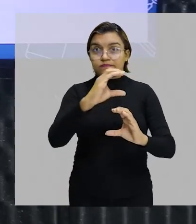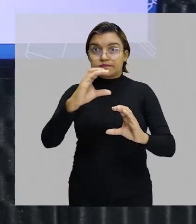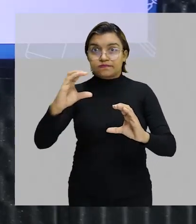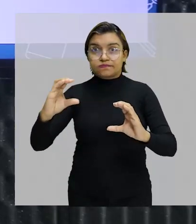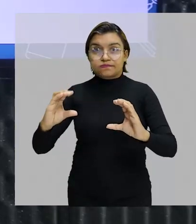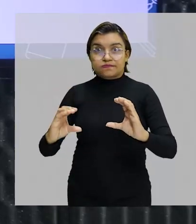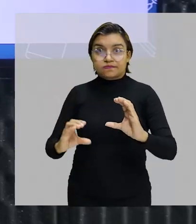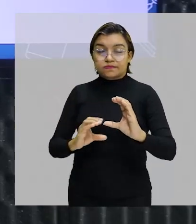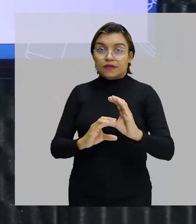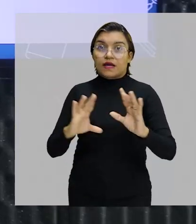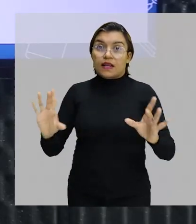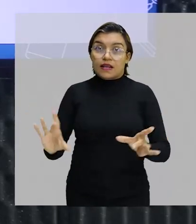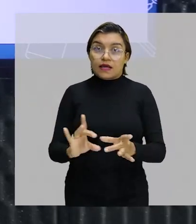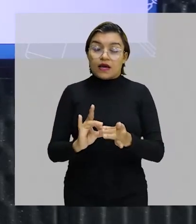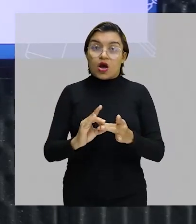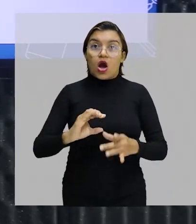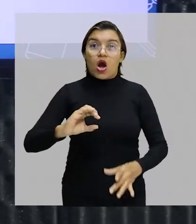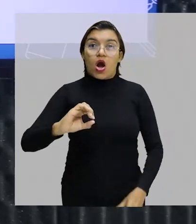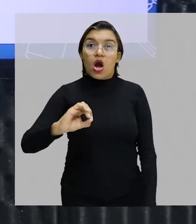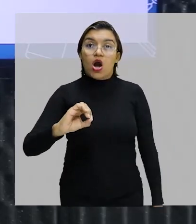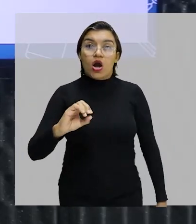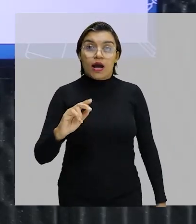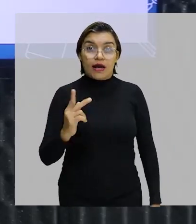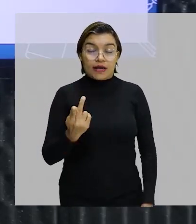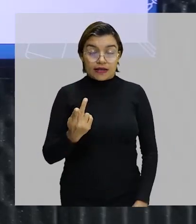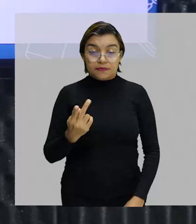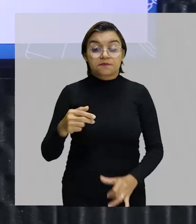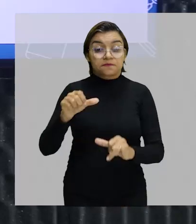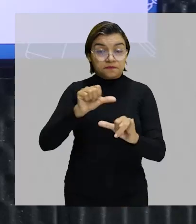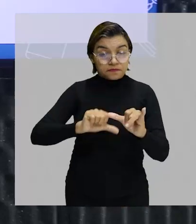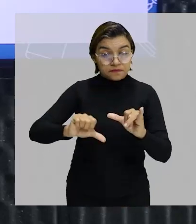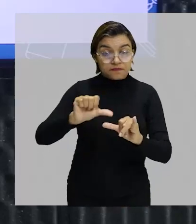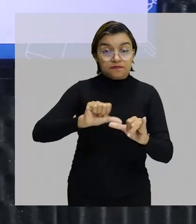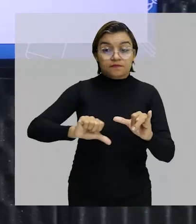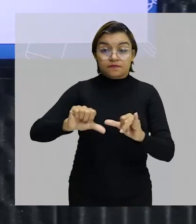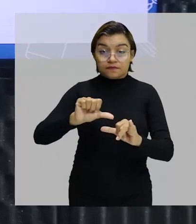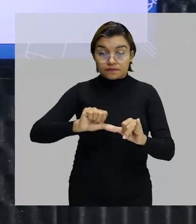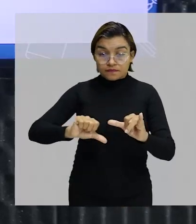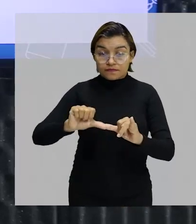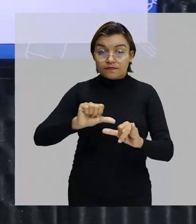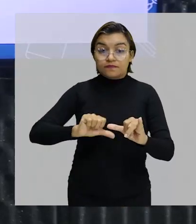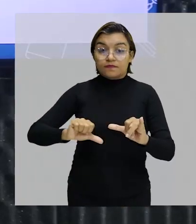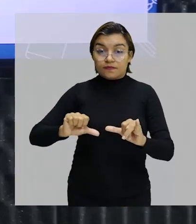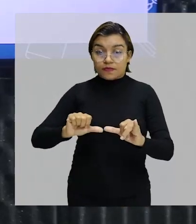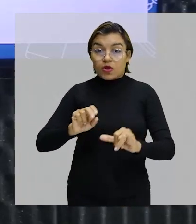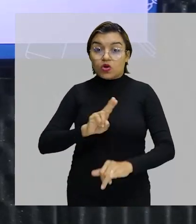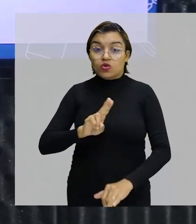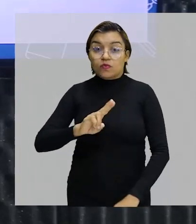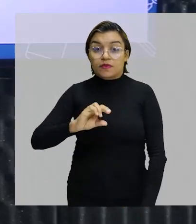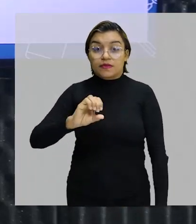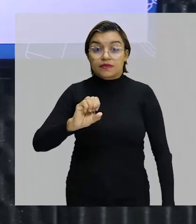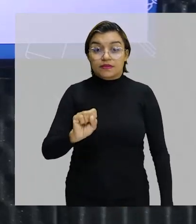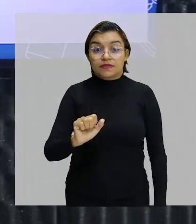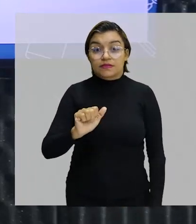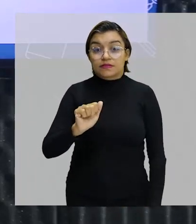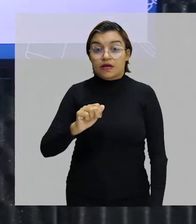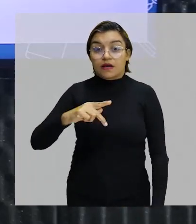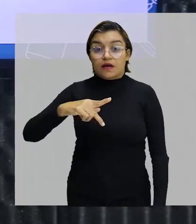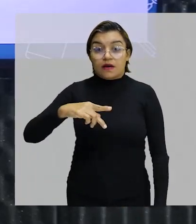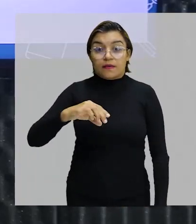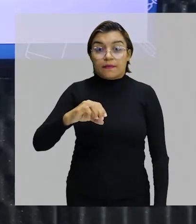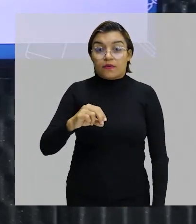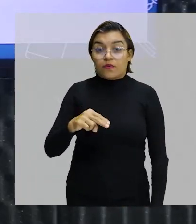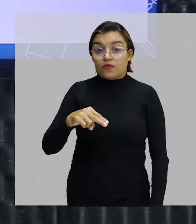grupo OH. Esse tipo de reação, conhecida como reação de saponificação, certo? É